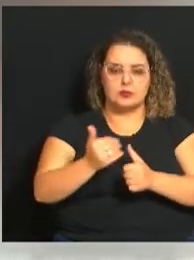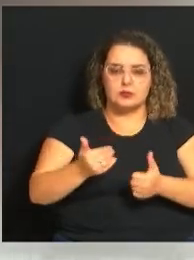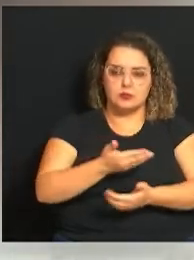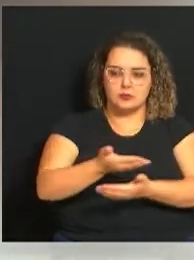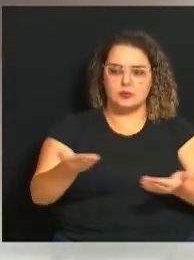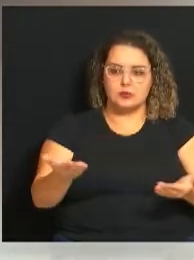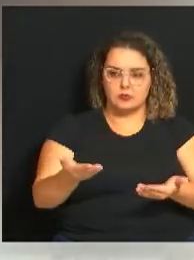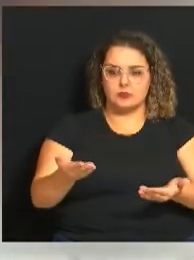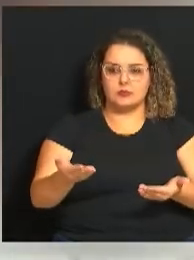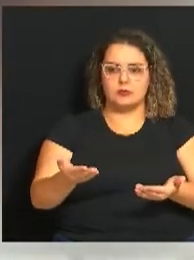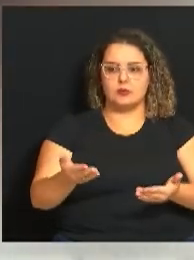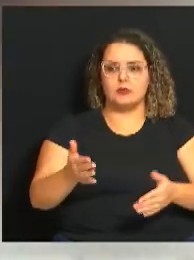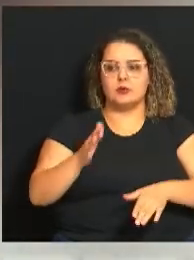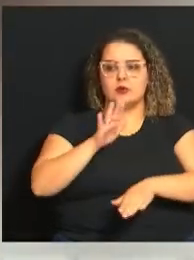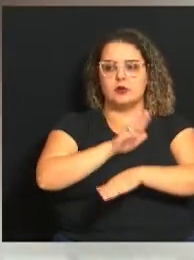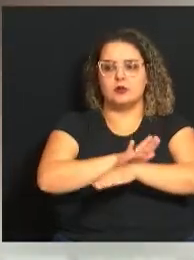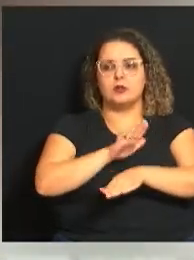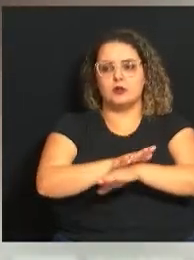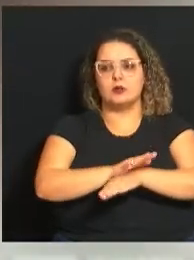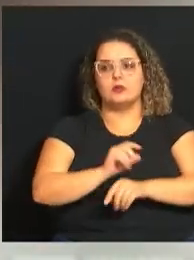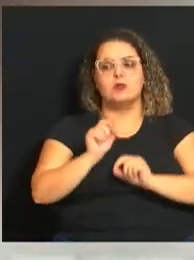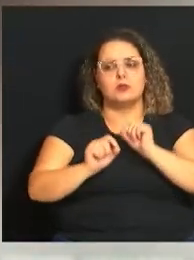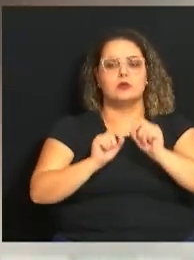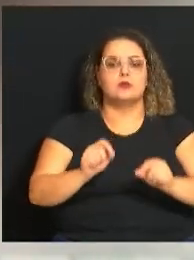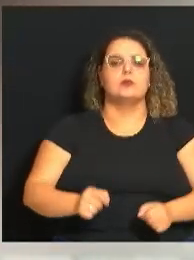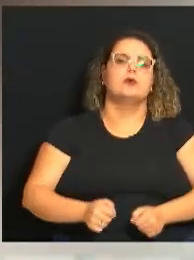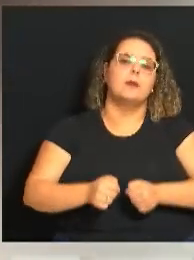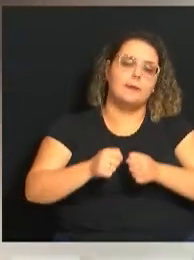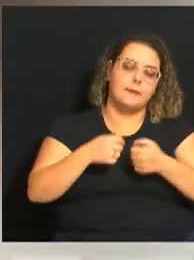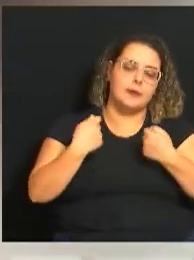disposição para auxiliar no que for preciso no que diz